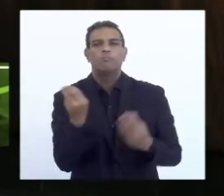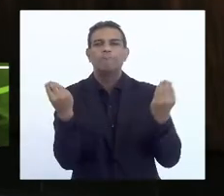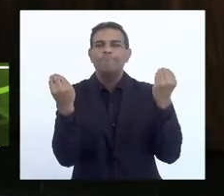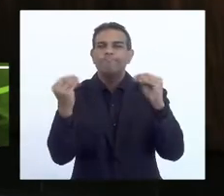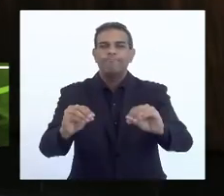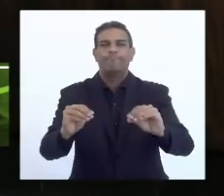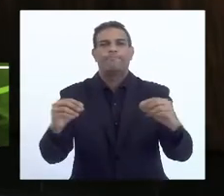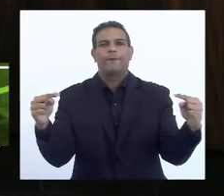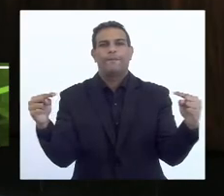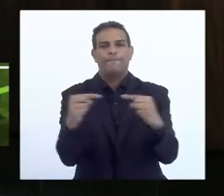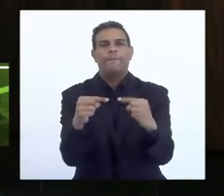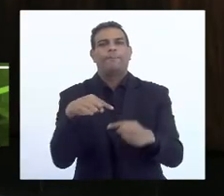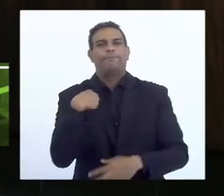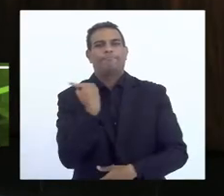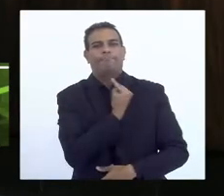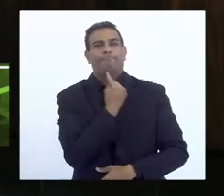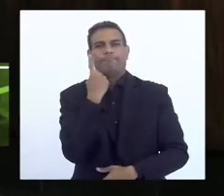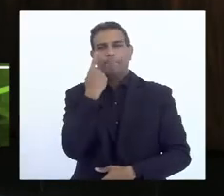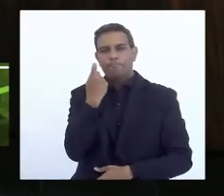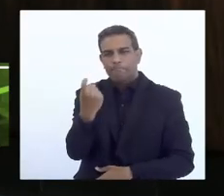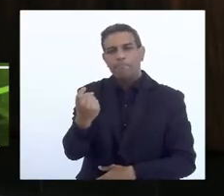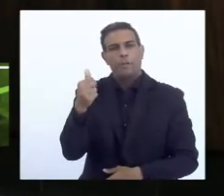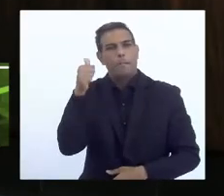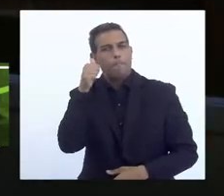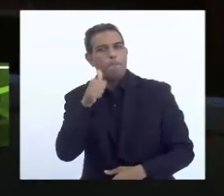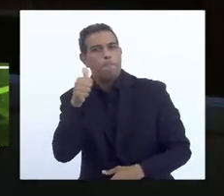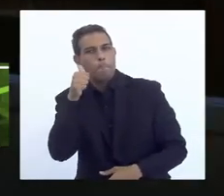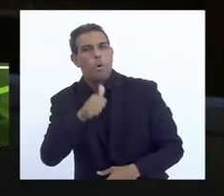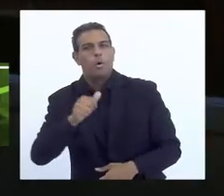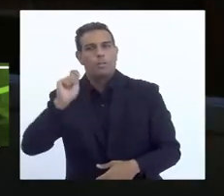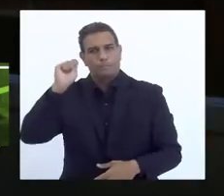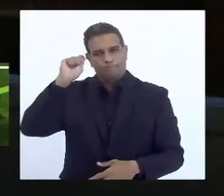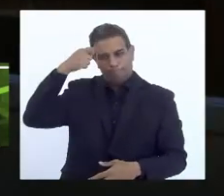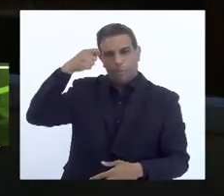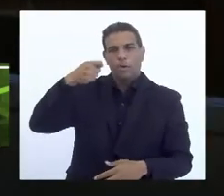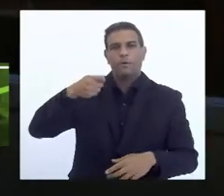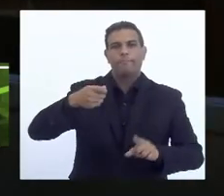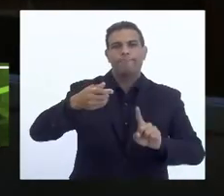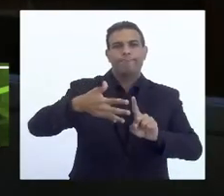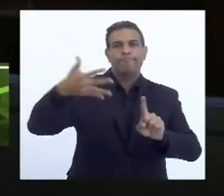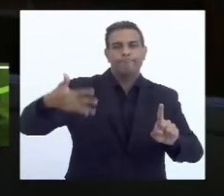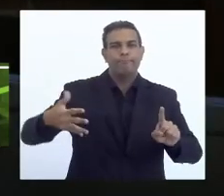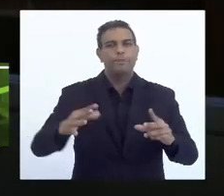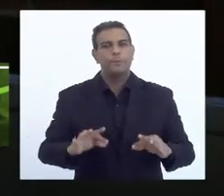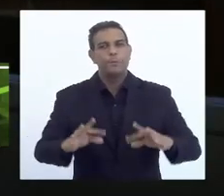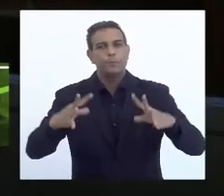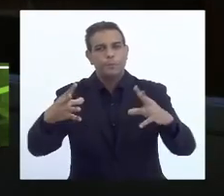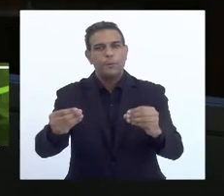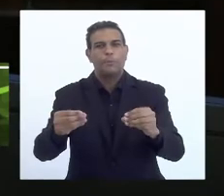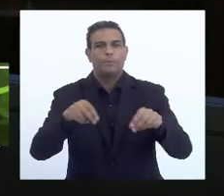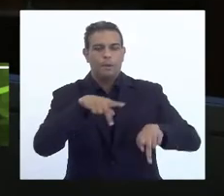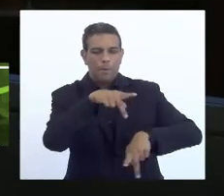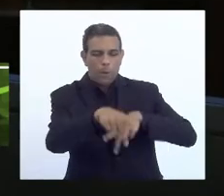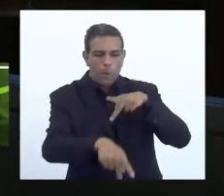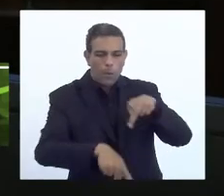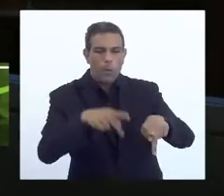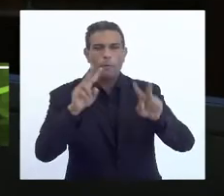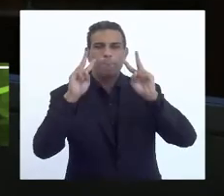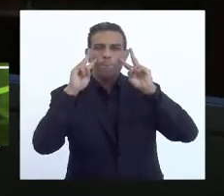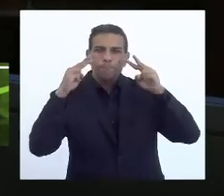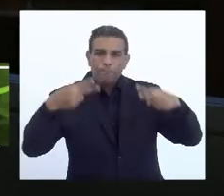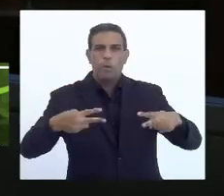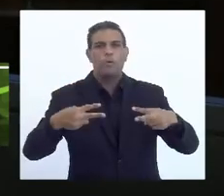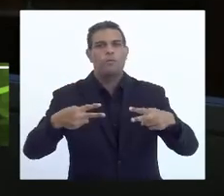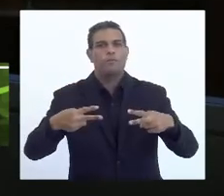de fato, nos inclua mulheres, mulheres pretas, LGBTQIA+, povo da favela, da